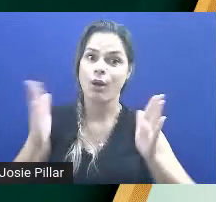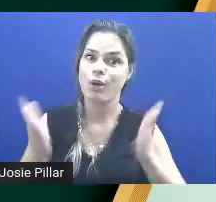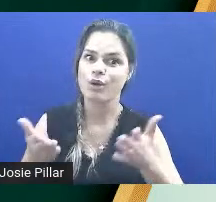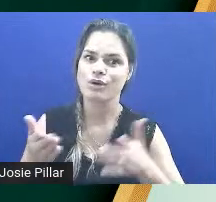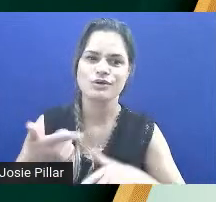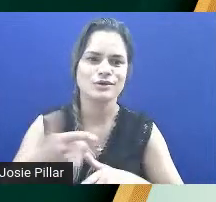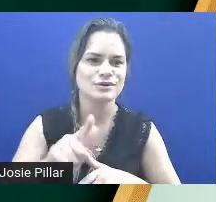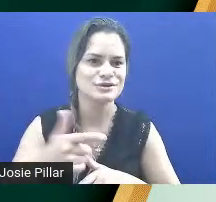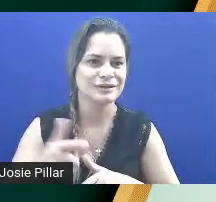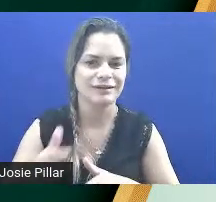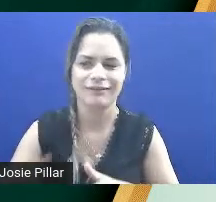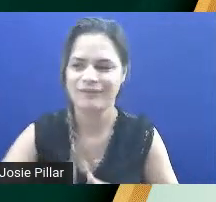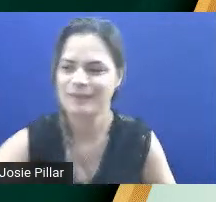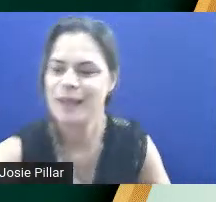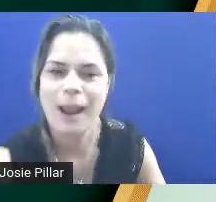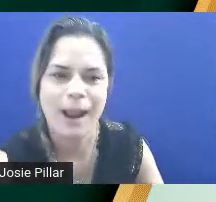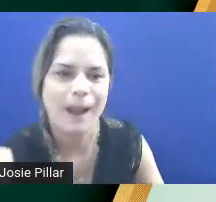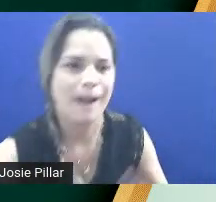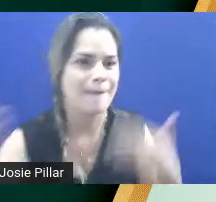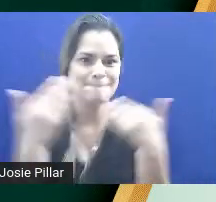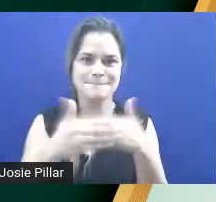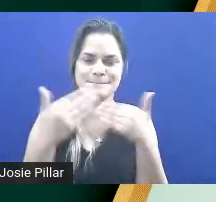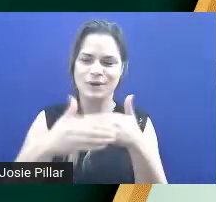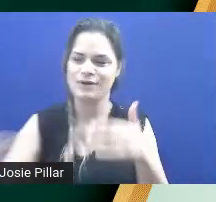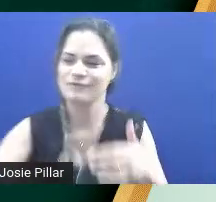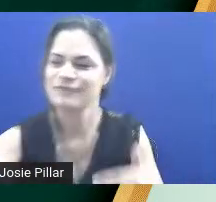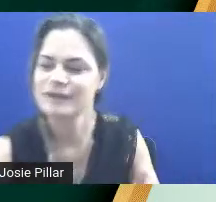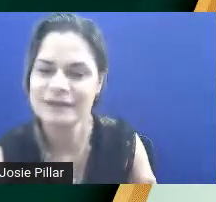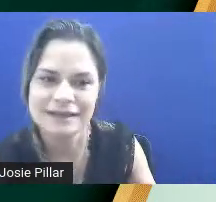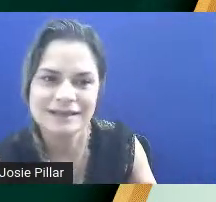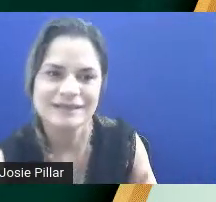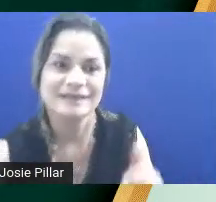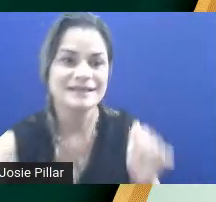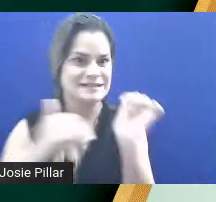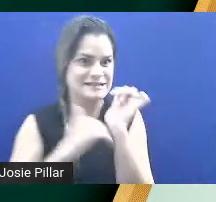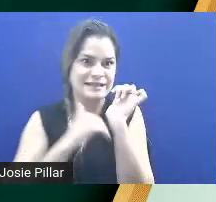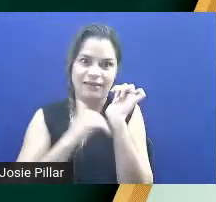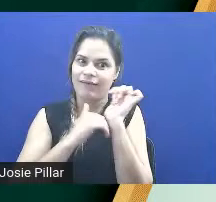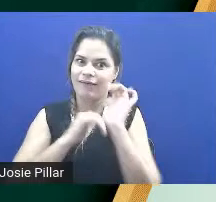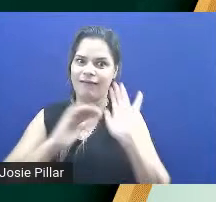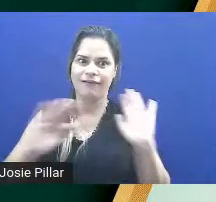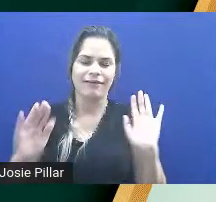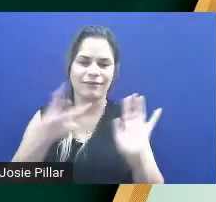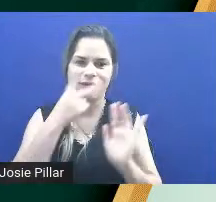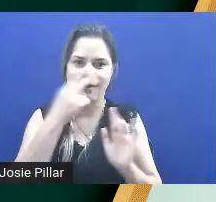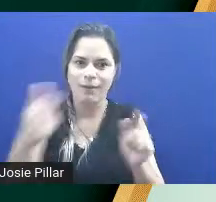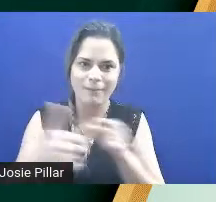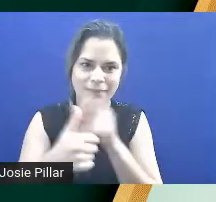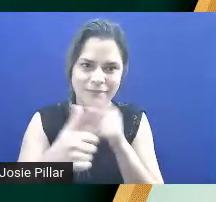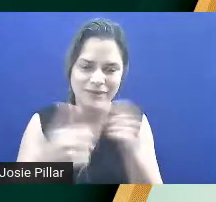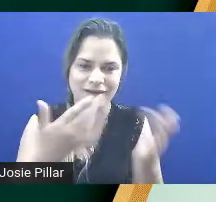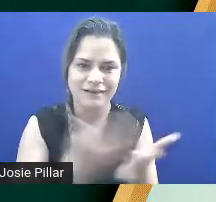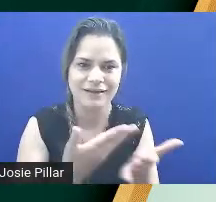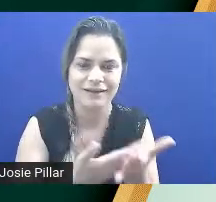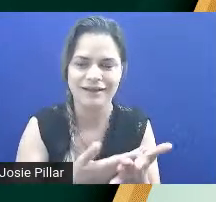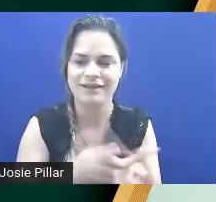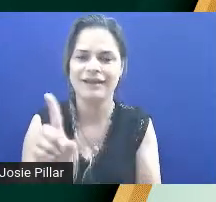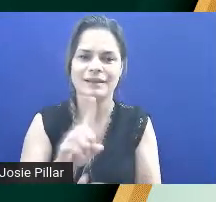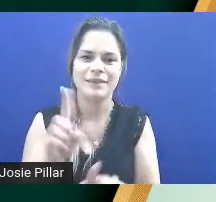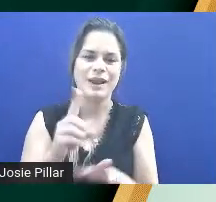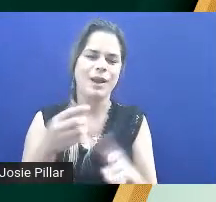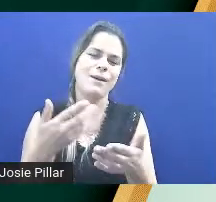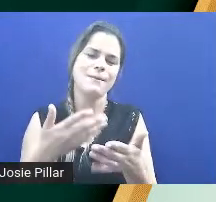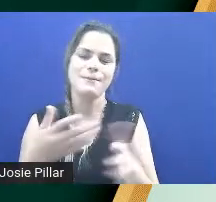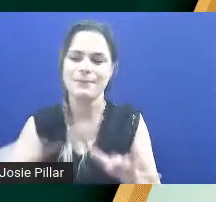teste surpresa, como na nossa primeira aula, tá? E tampouco hoje a gente vai ter momento oscilando entre tristeza e alegria,